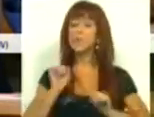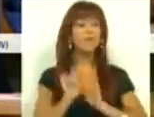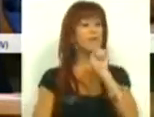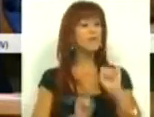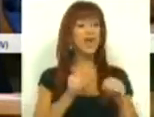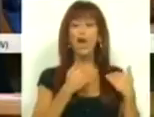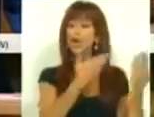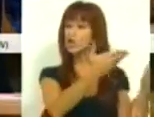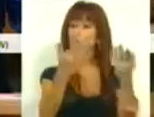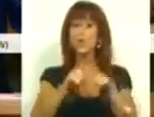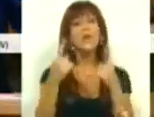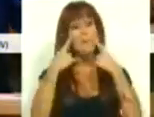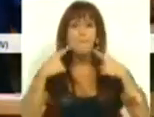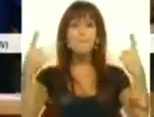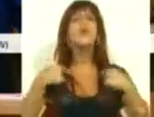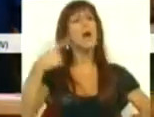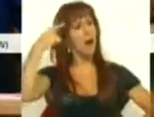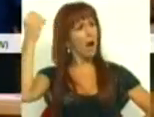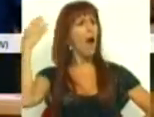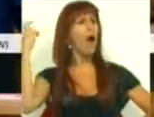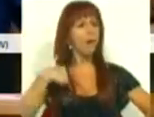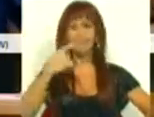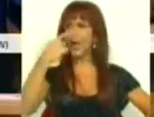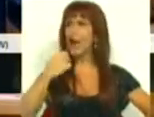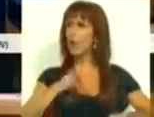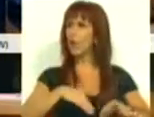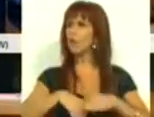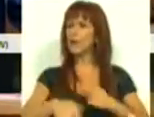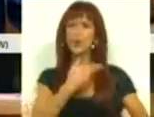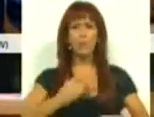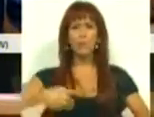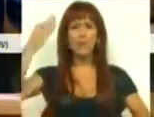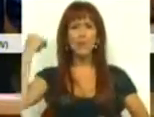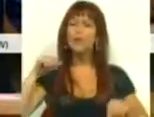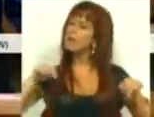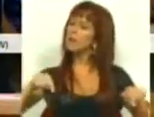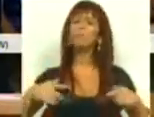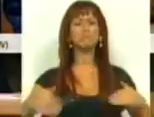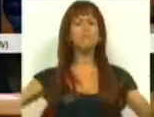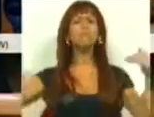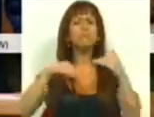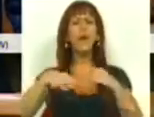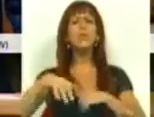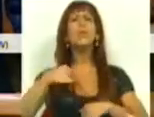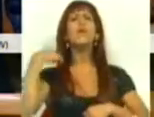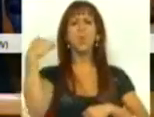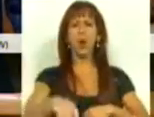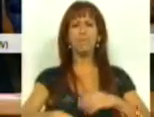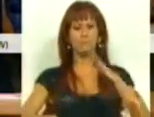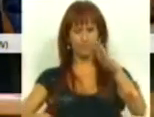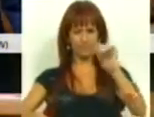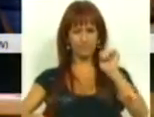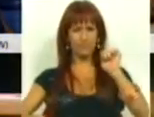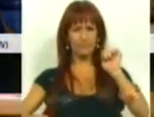suas responsabilidades e demonstrar que compreendeu os erros cometidos no passado e está à altura da situação.